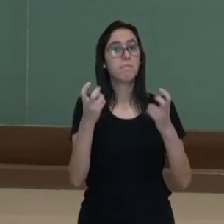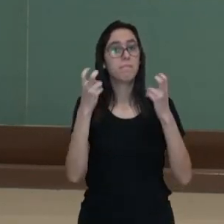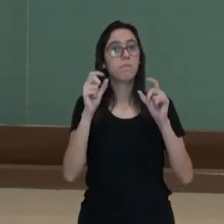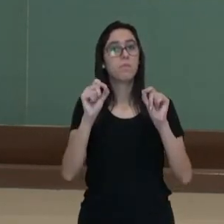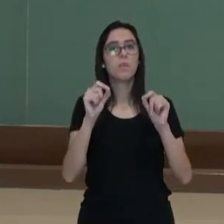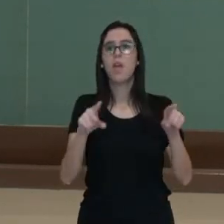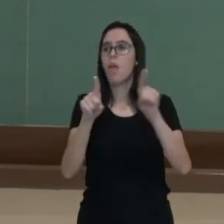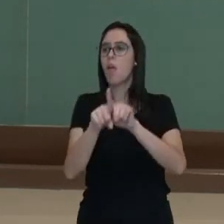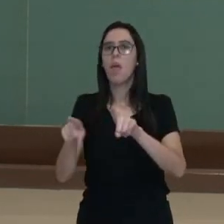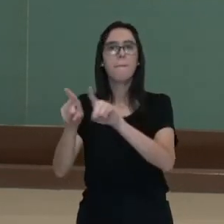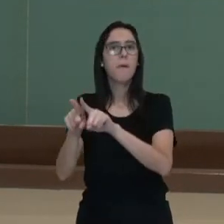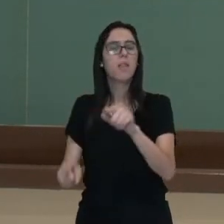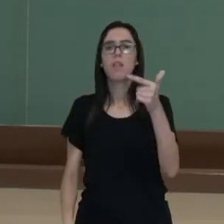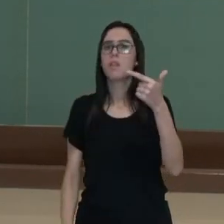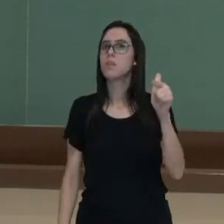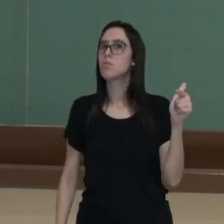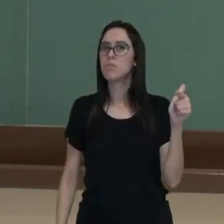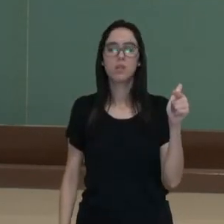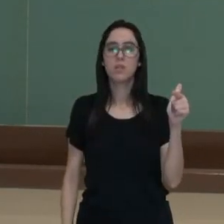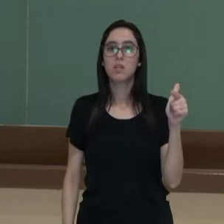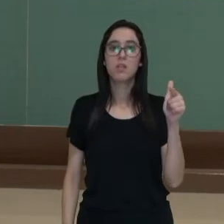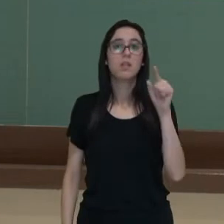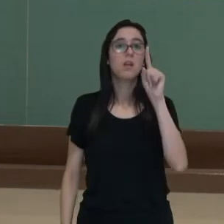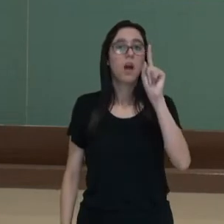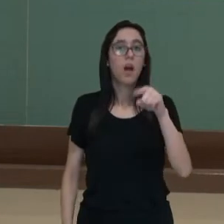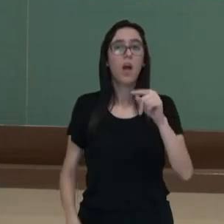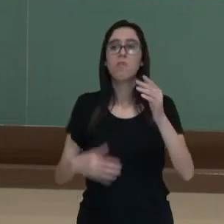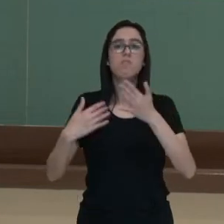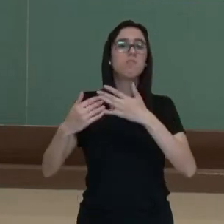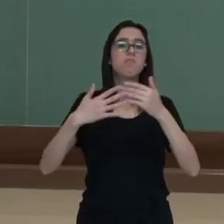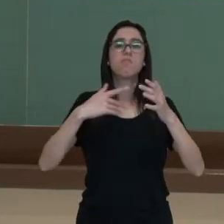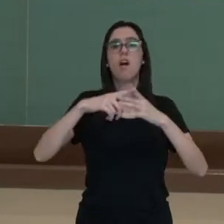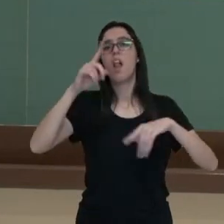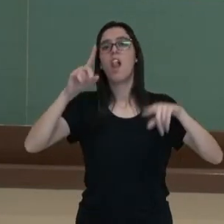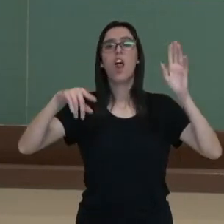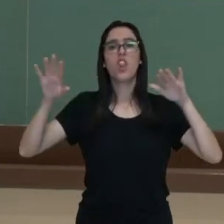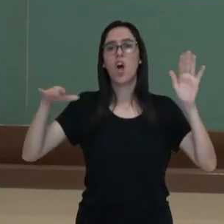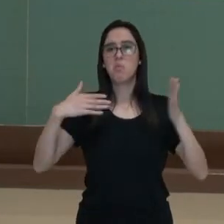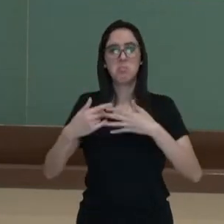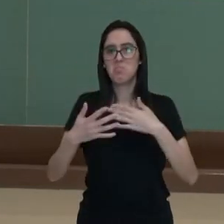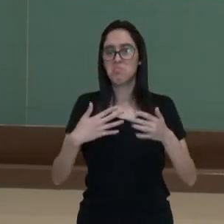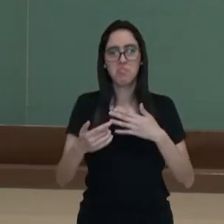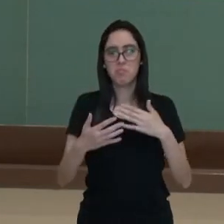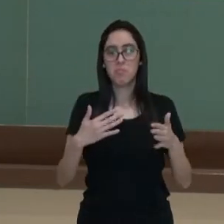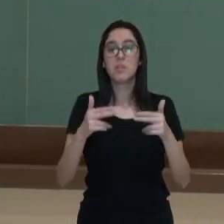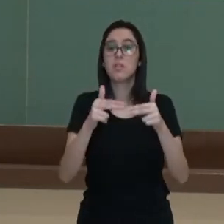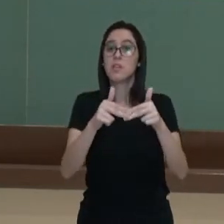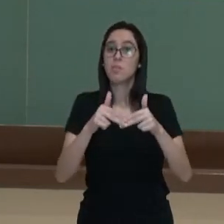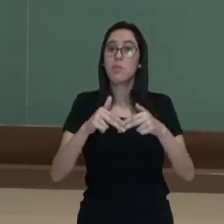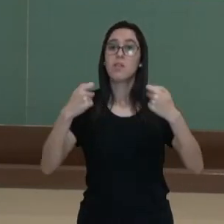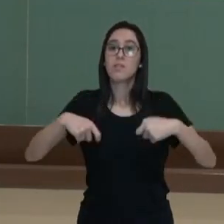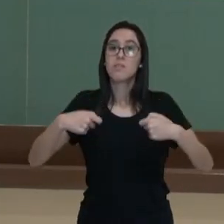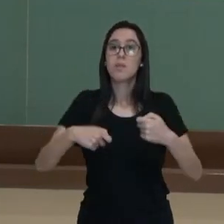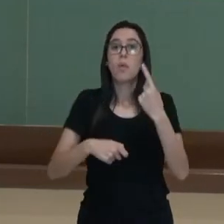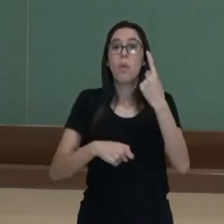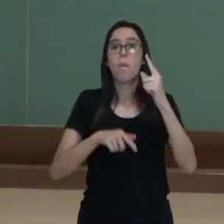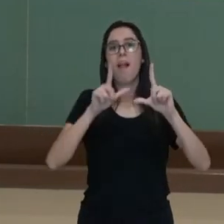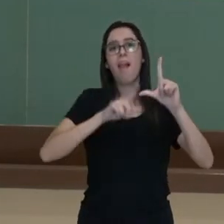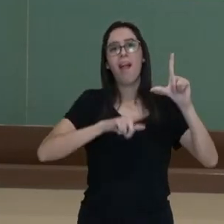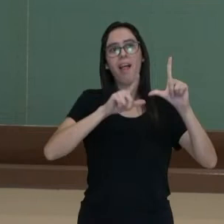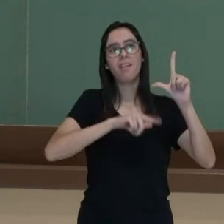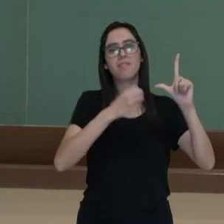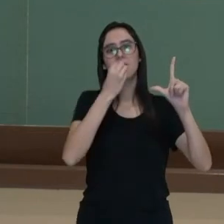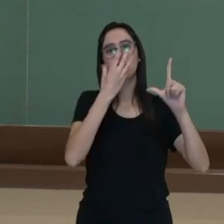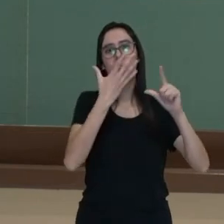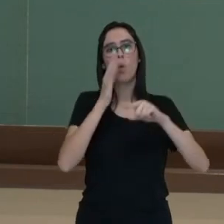se repete, então os números vão vindo de forma aleatória. Então, por isso que a gente precisa do auxílio de uma letra para representar ele,